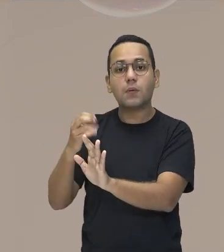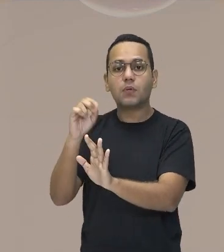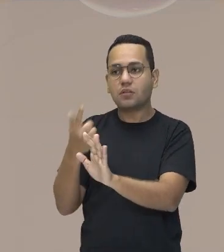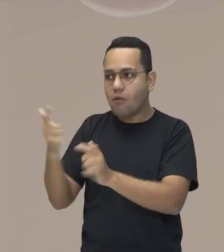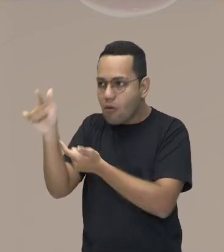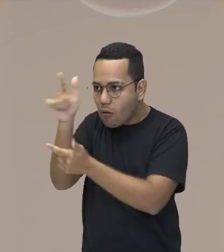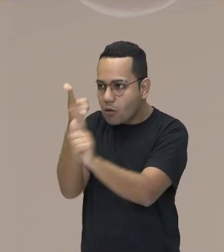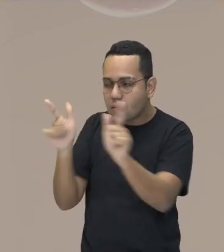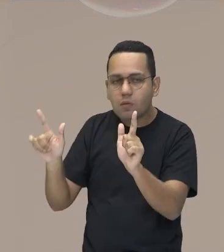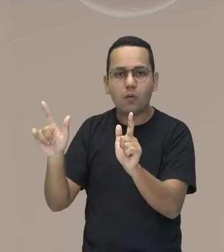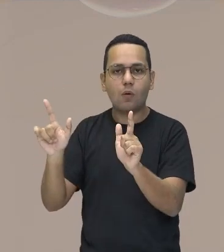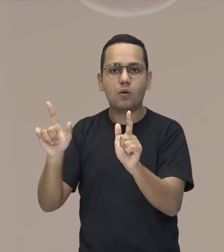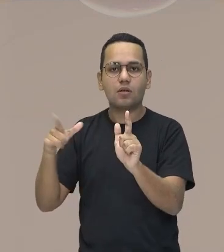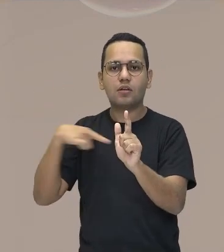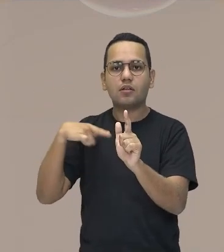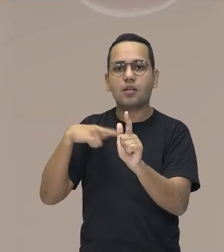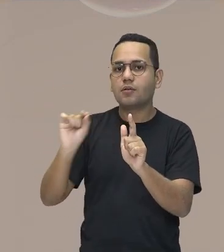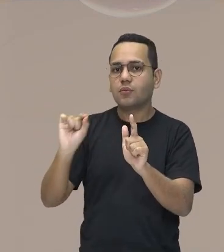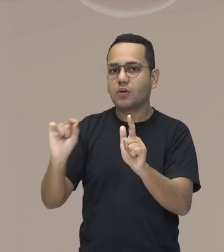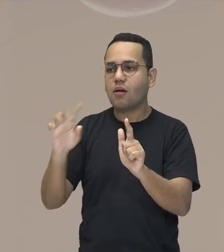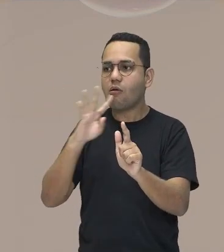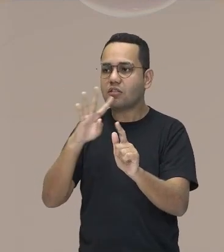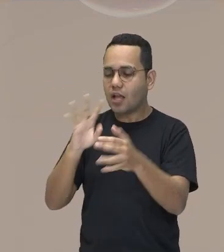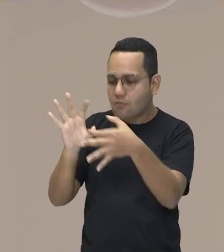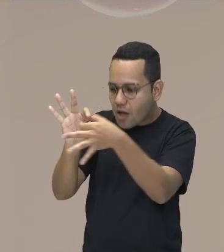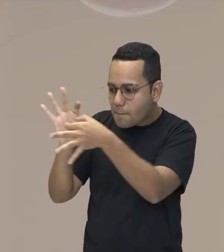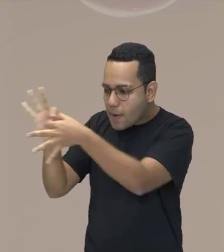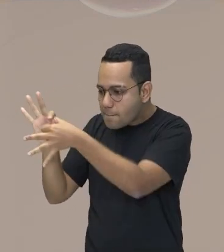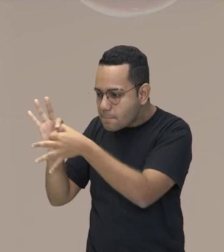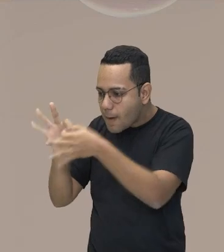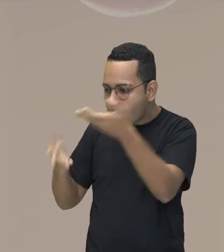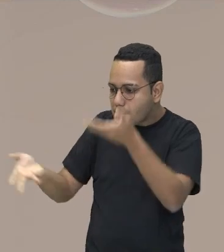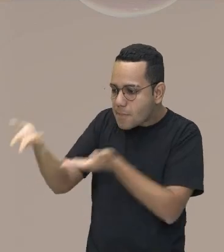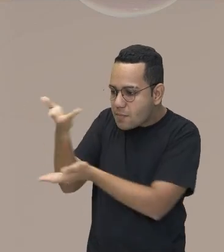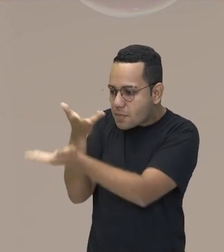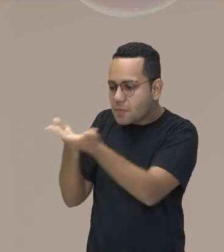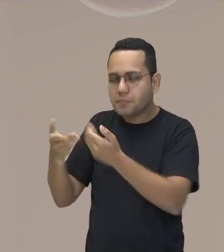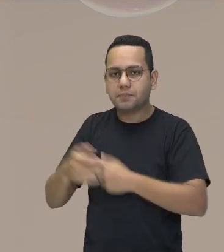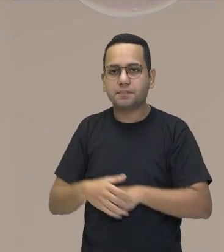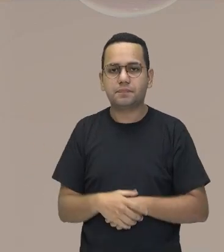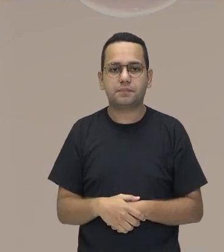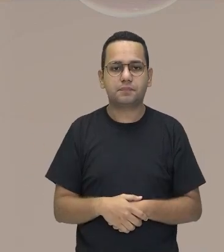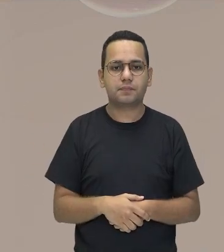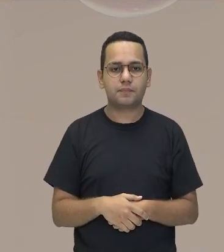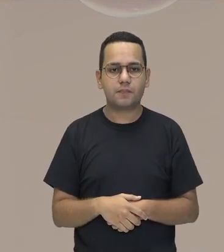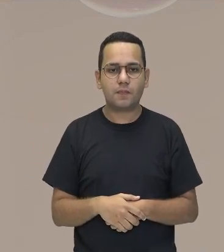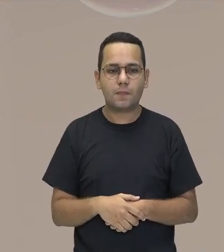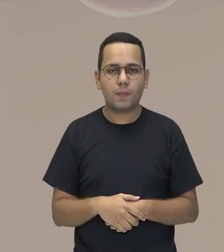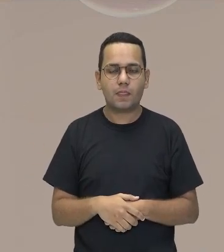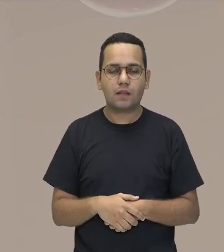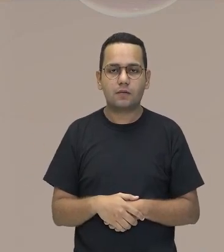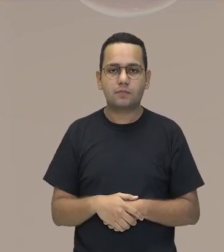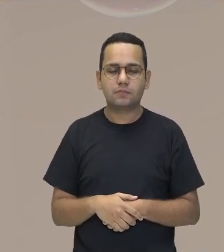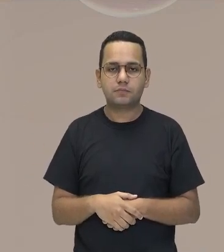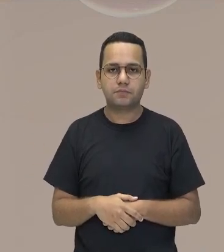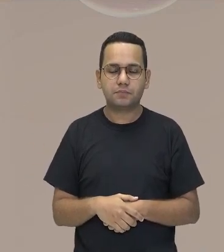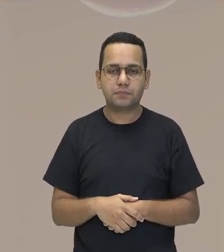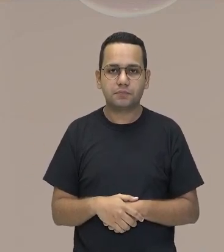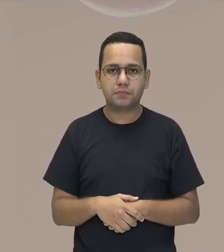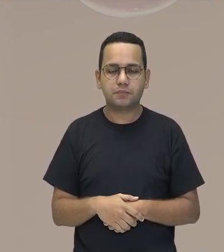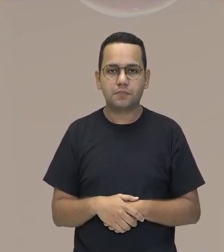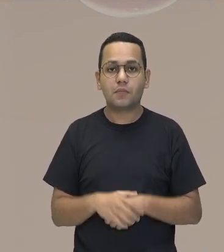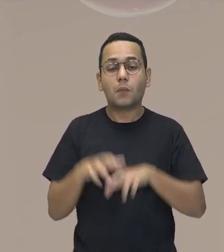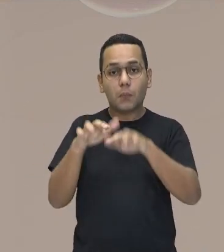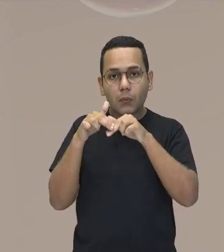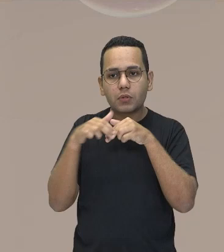você também faz uma rede de contatos, certo? E aí, para que a gente fortaleça essas relações com os stakeholders